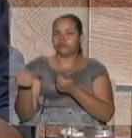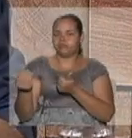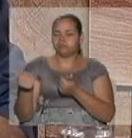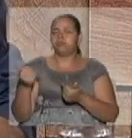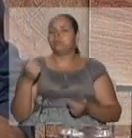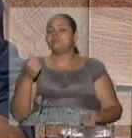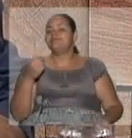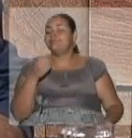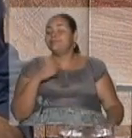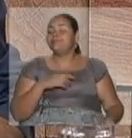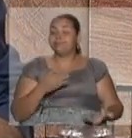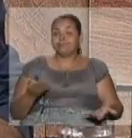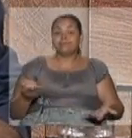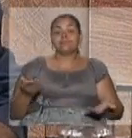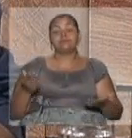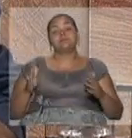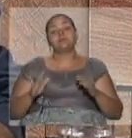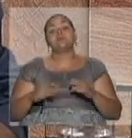garotos e tal.